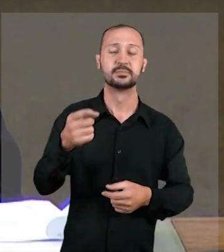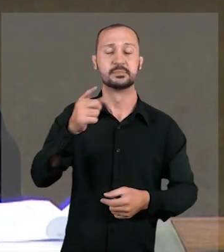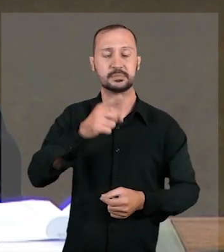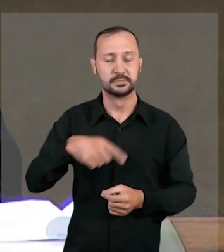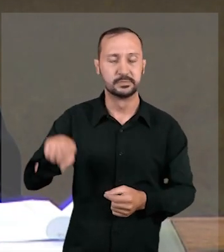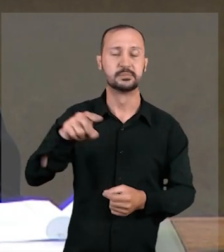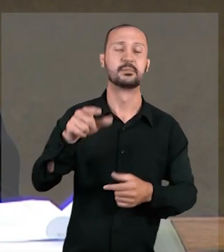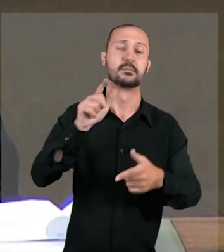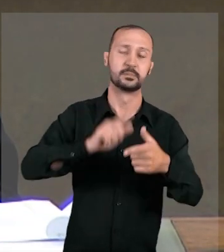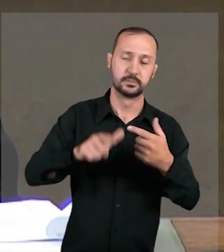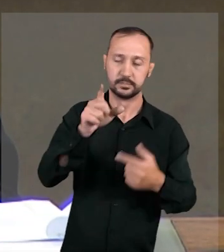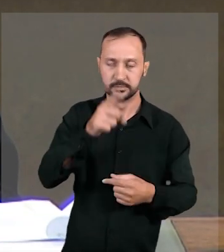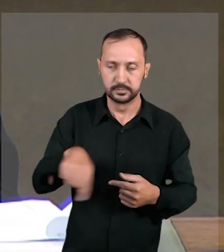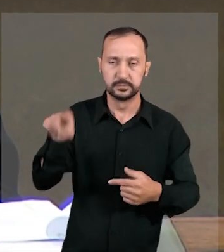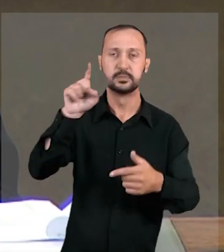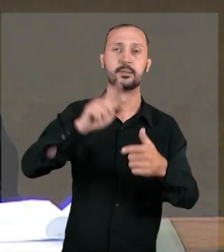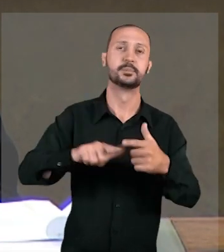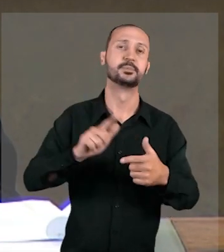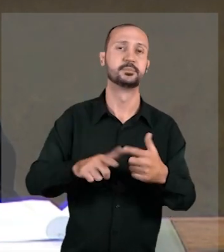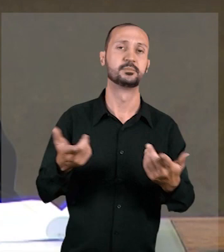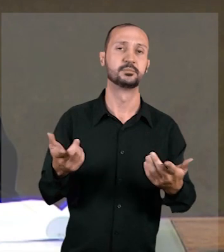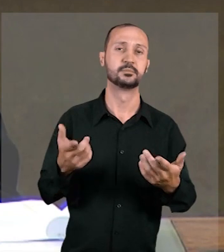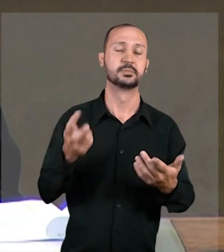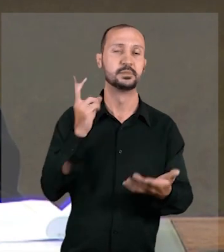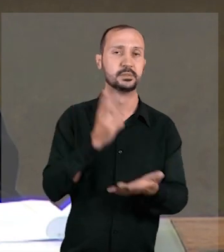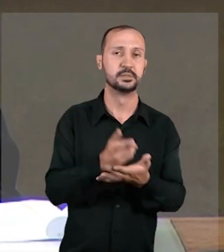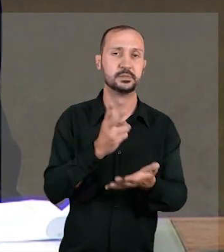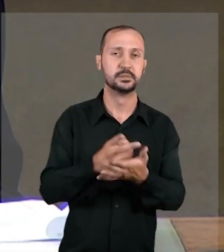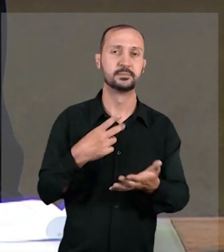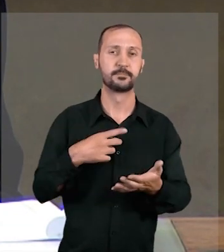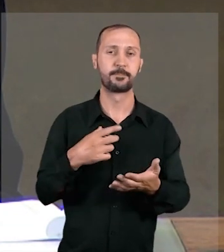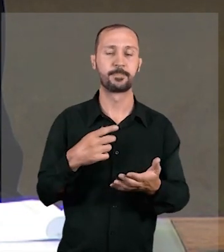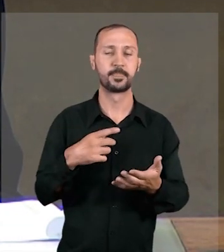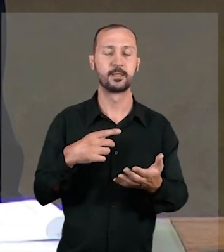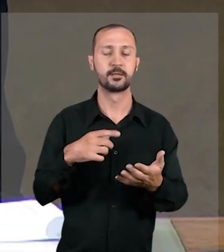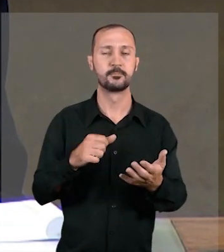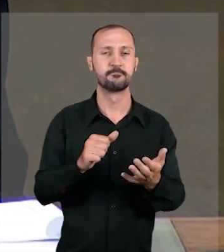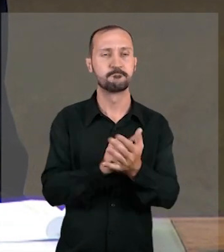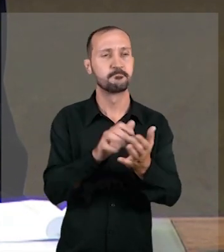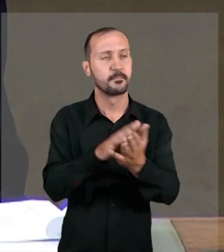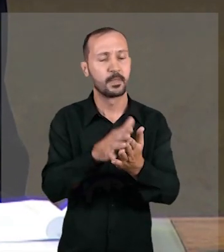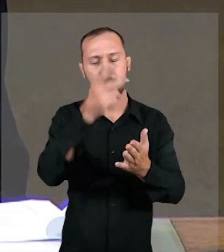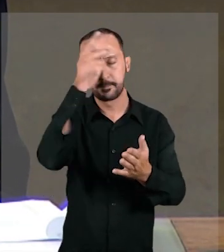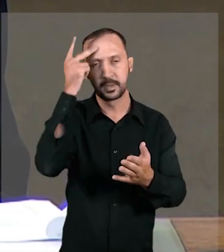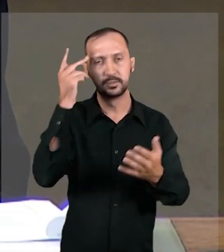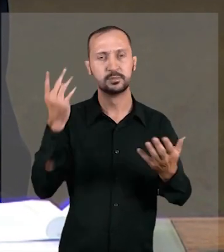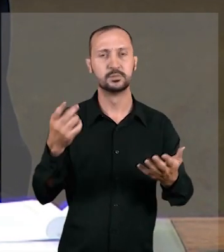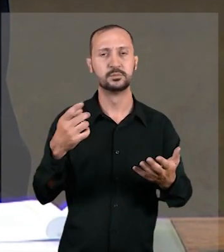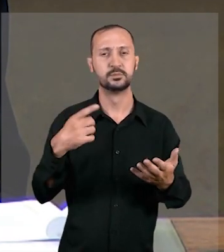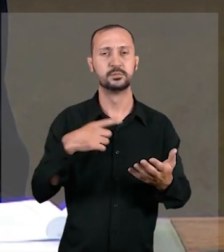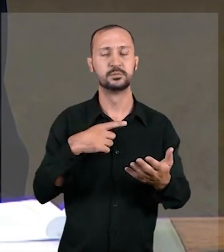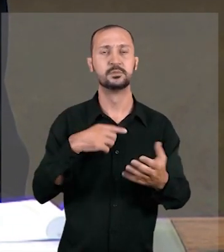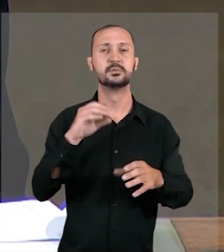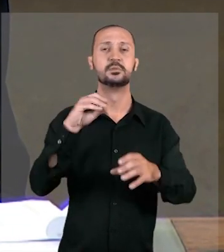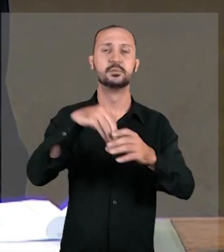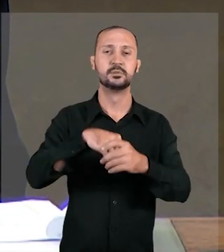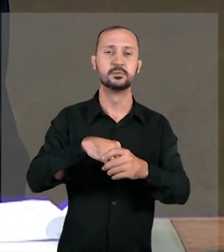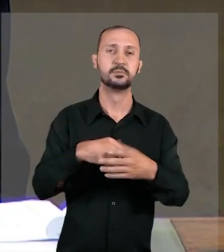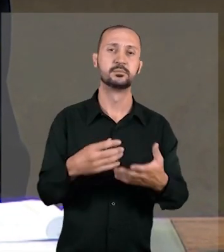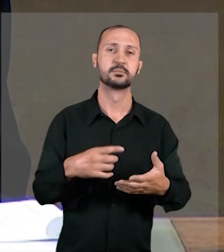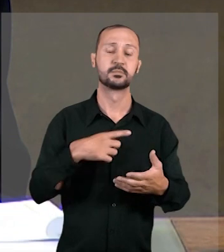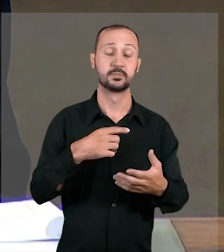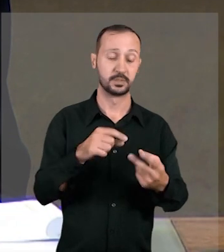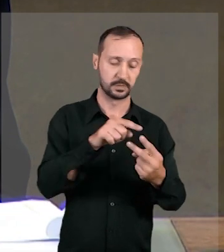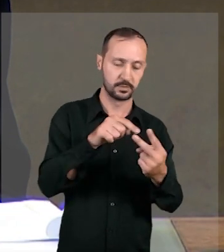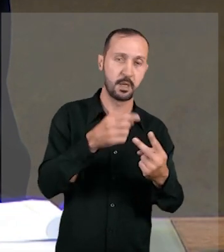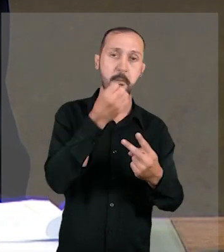um sistema político. O processo, todas as pessoas, todas, têm em si o bem